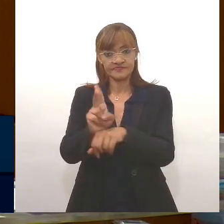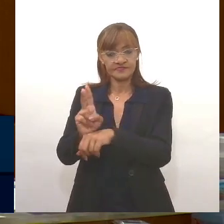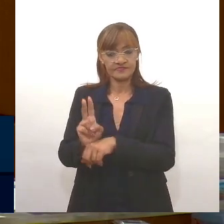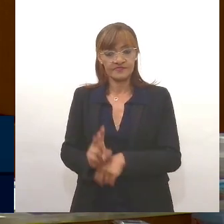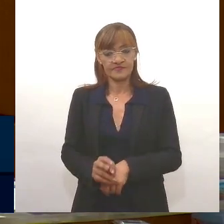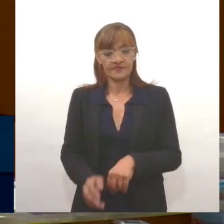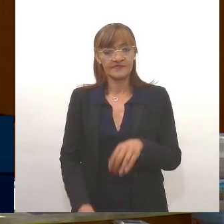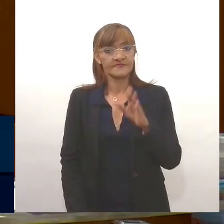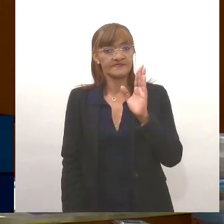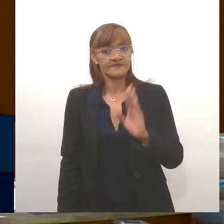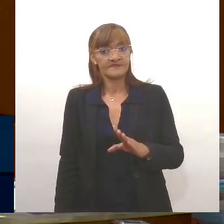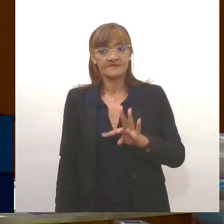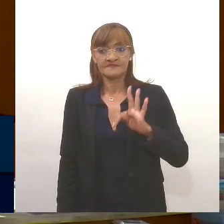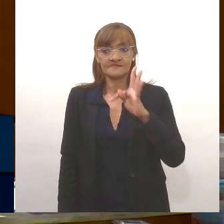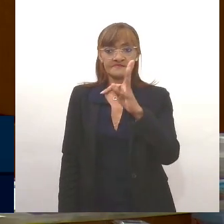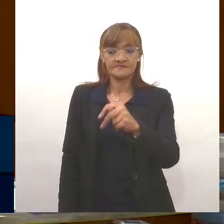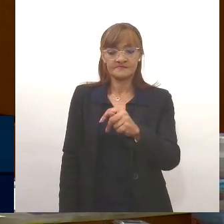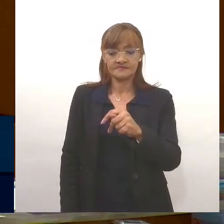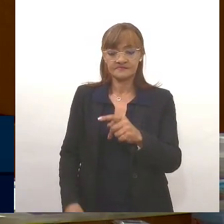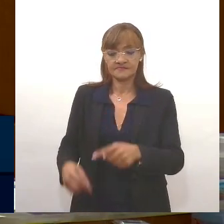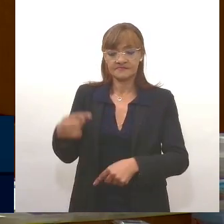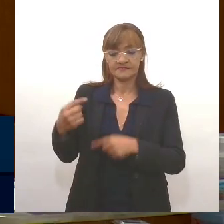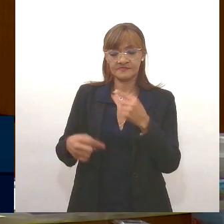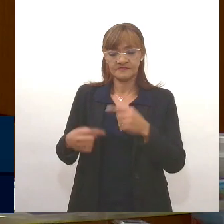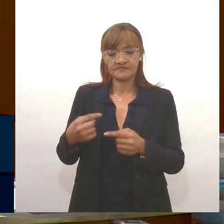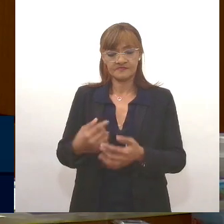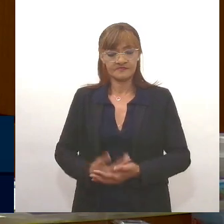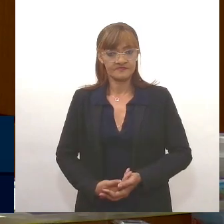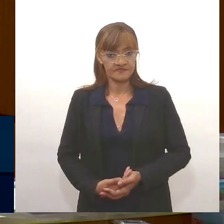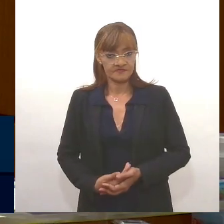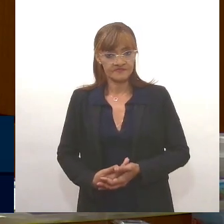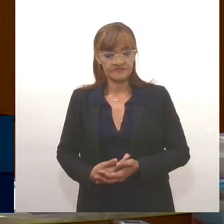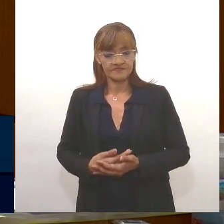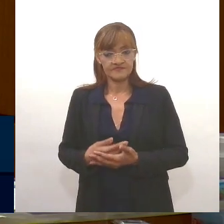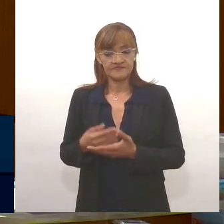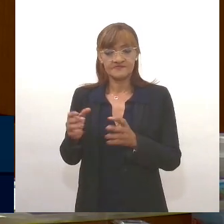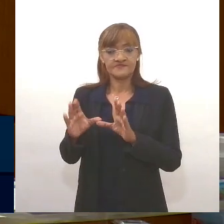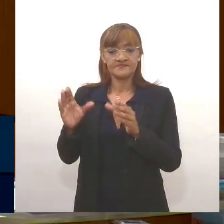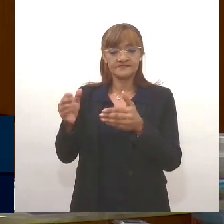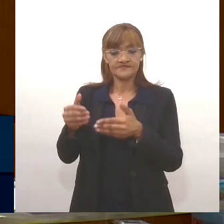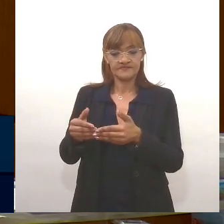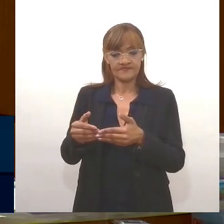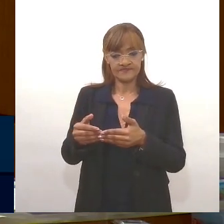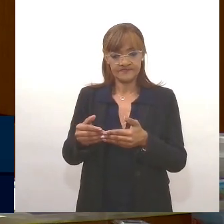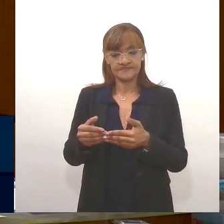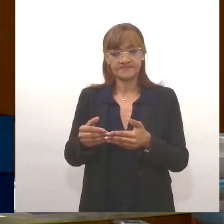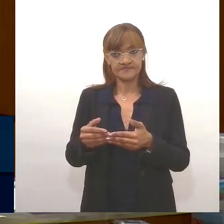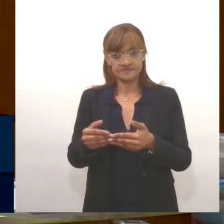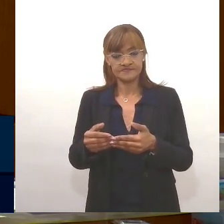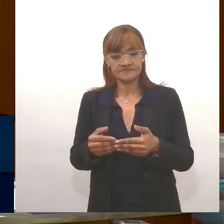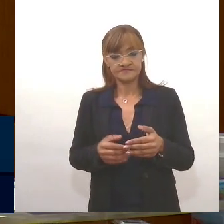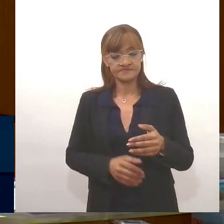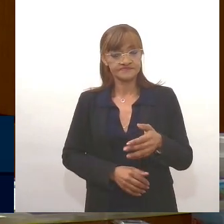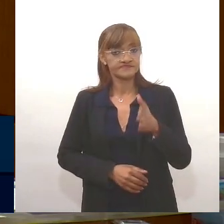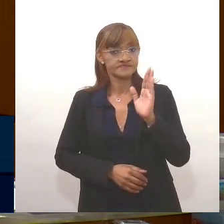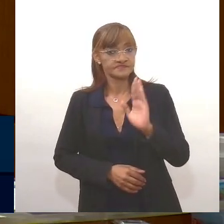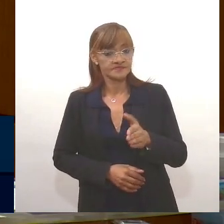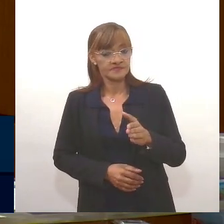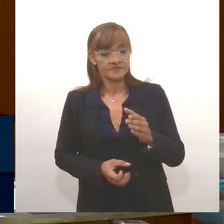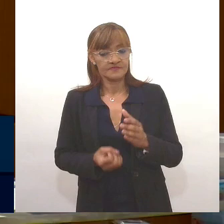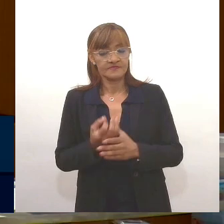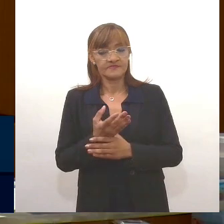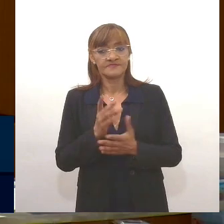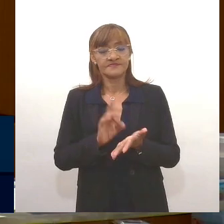políticas esse grupo né de eh que foi criado né que na verdade é um grupo de